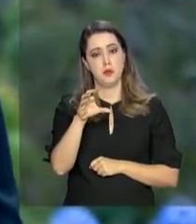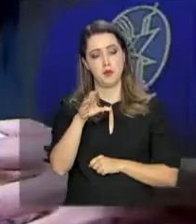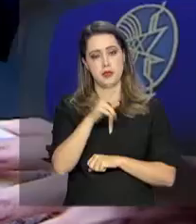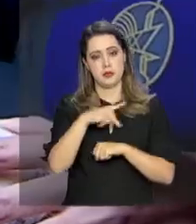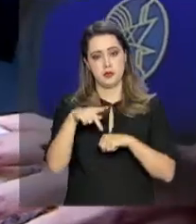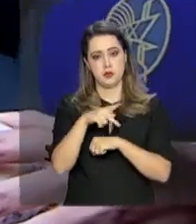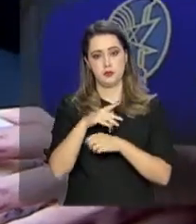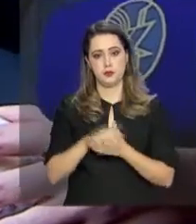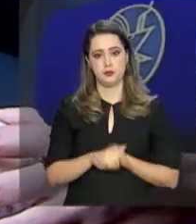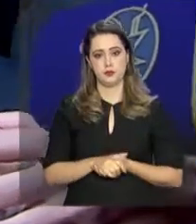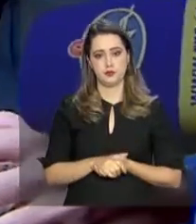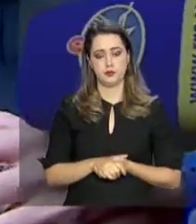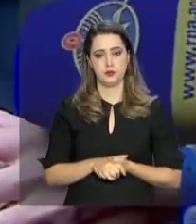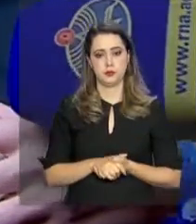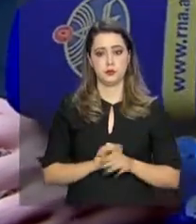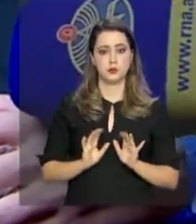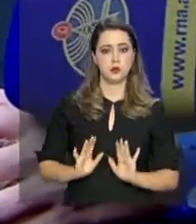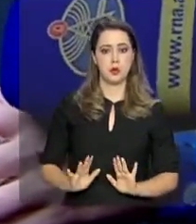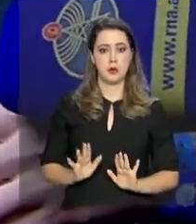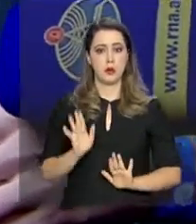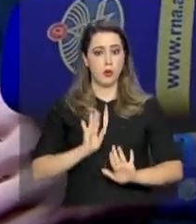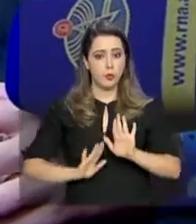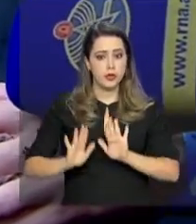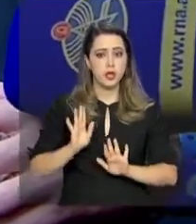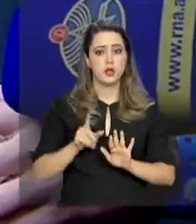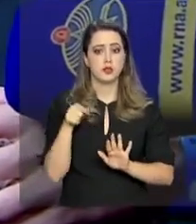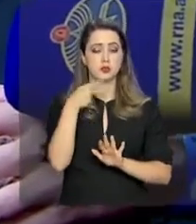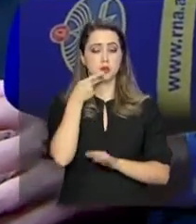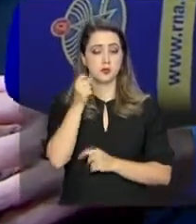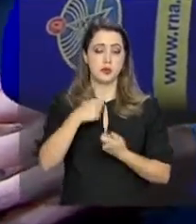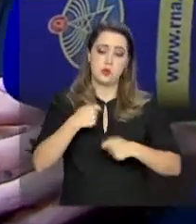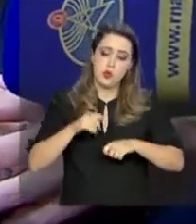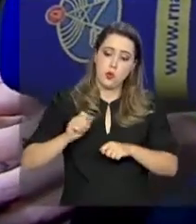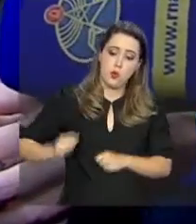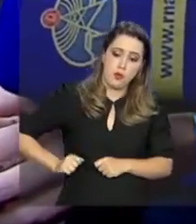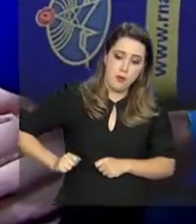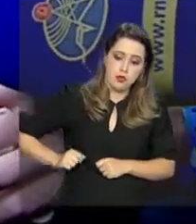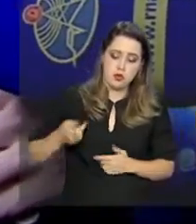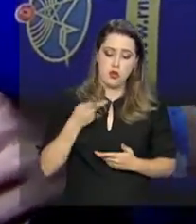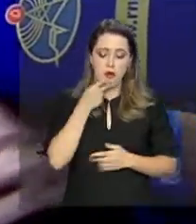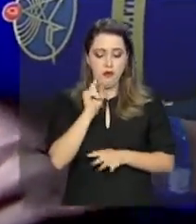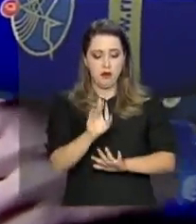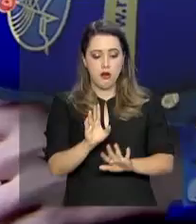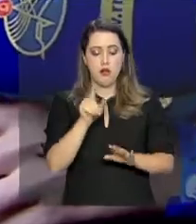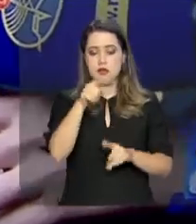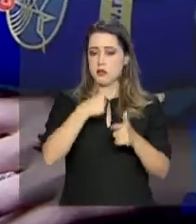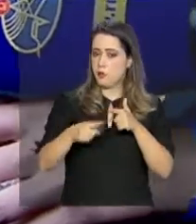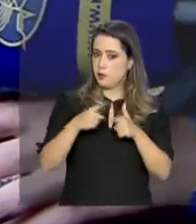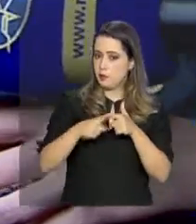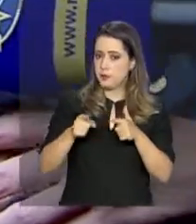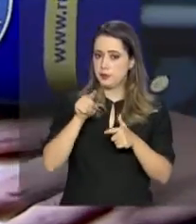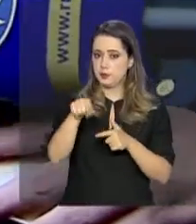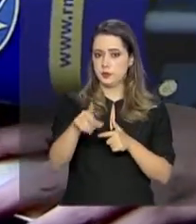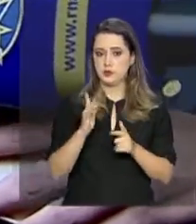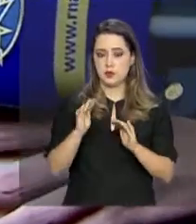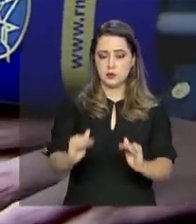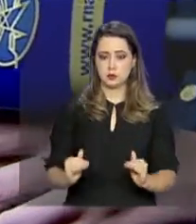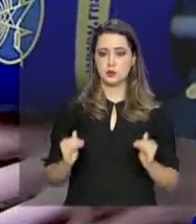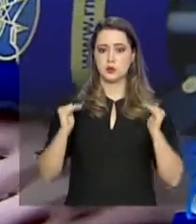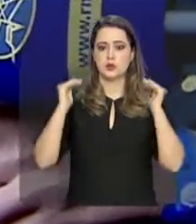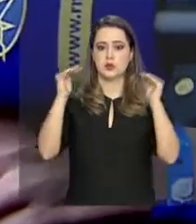tomei todas as cautelas digamos diplomáticas no sentido de dizer olha esta é uma questão que diz respeito à soberania